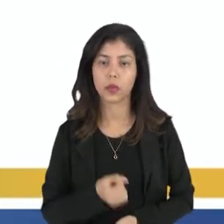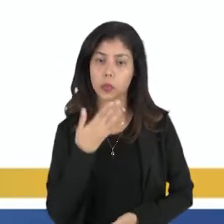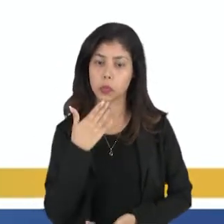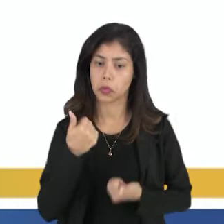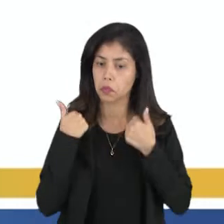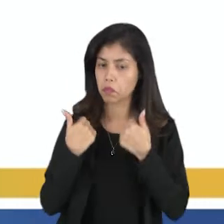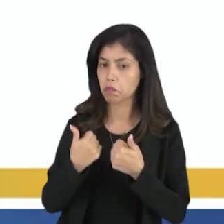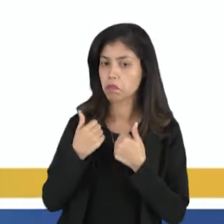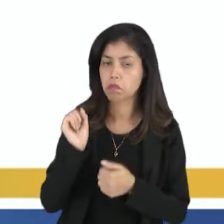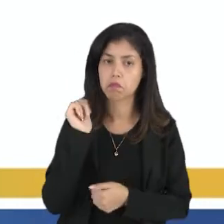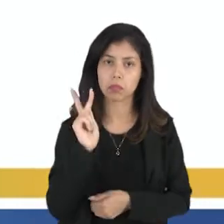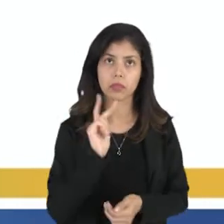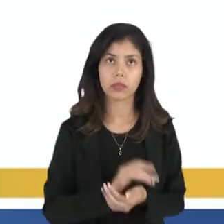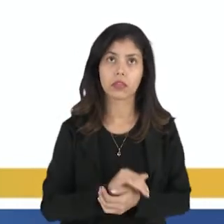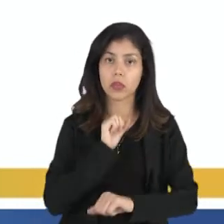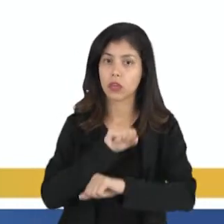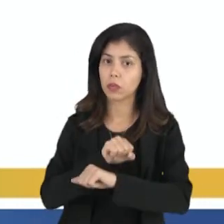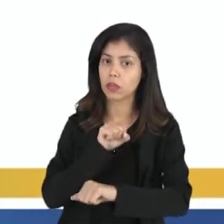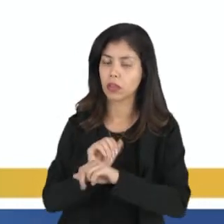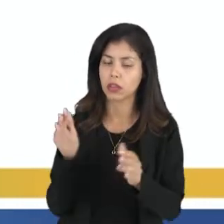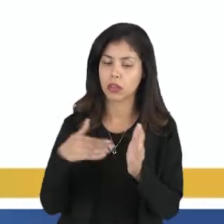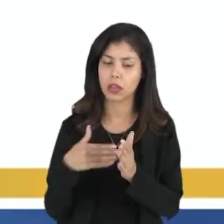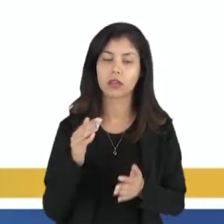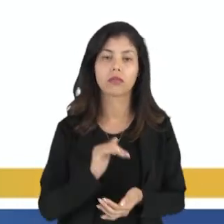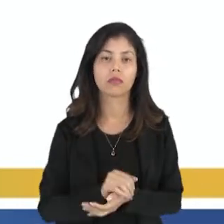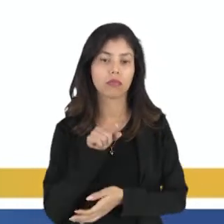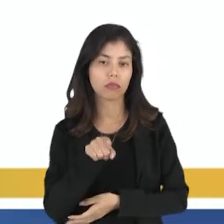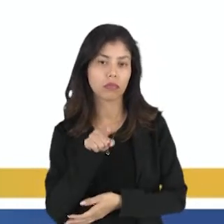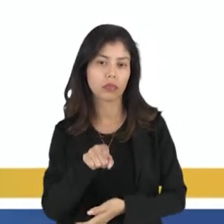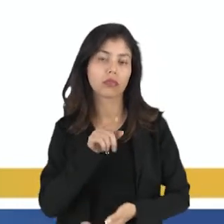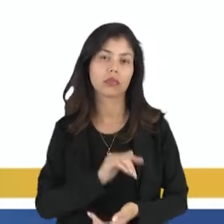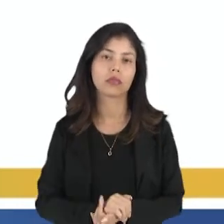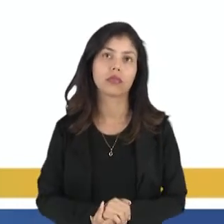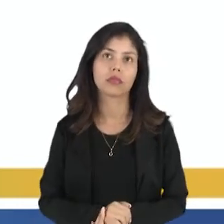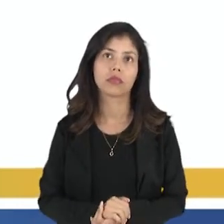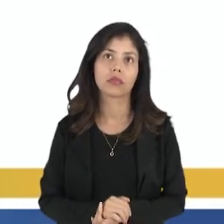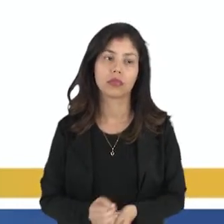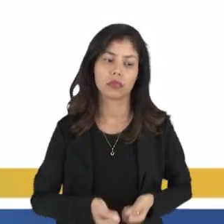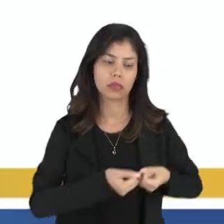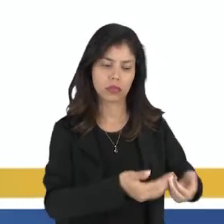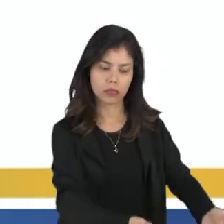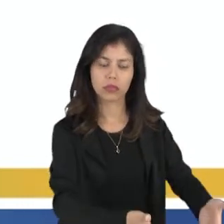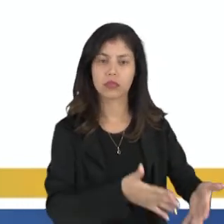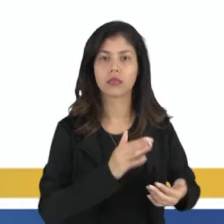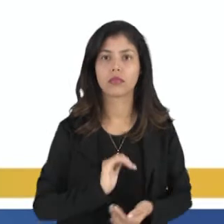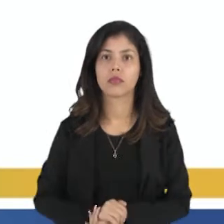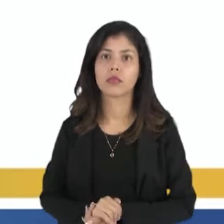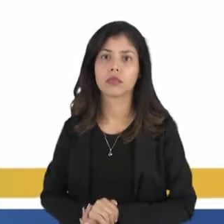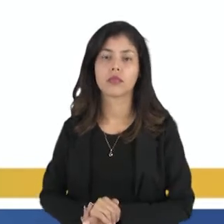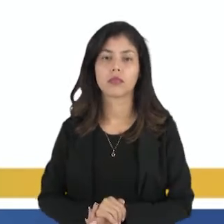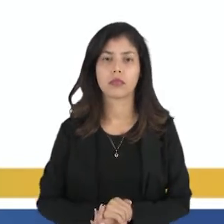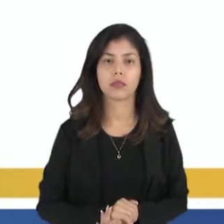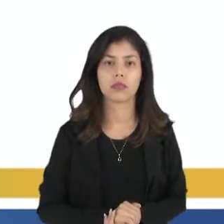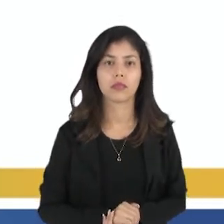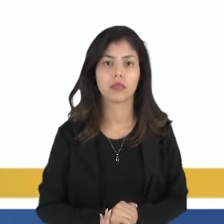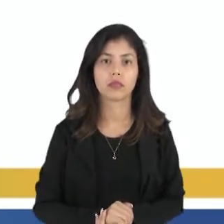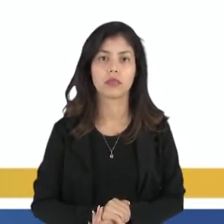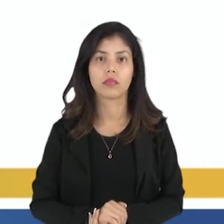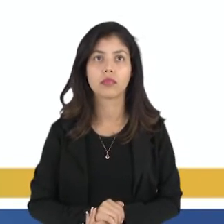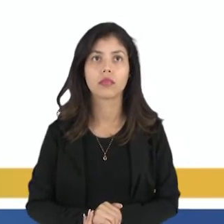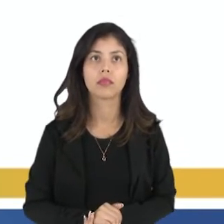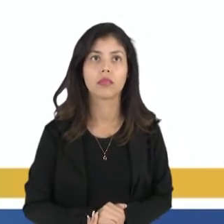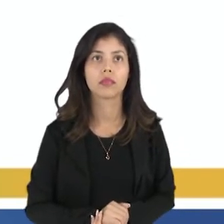Tudo bem, tudo ok, eu vou aguardar até que você se desfaça disso, até que você esteja desocupada.